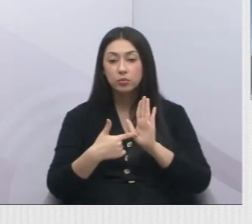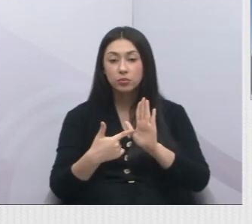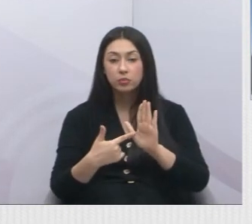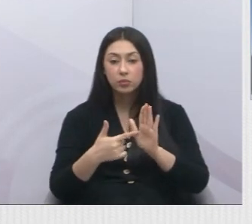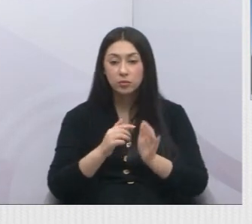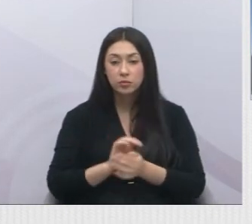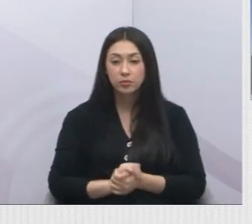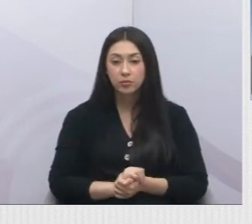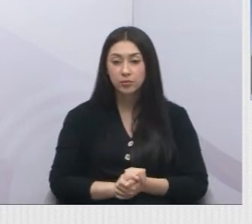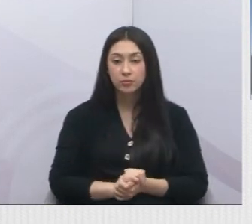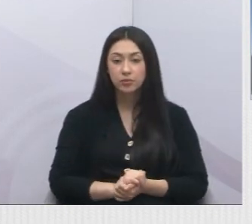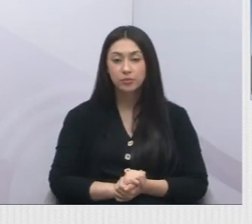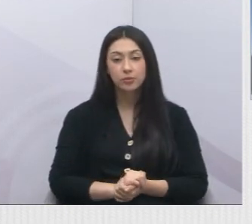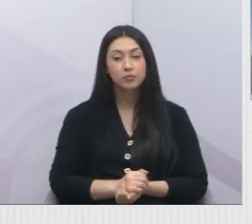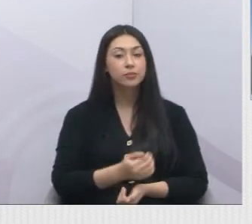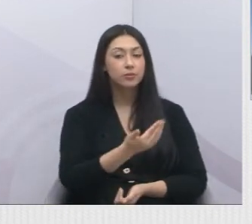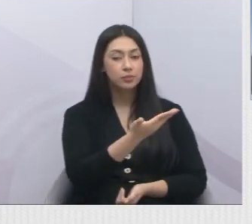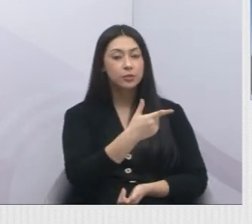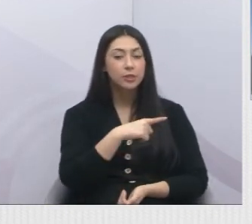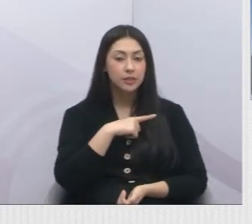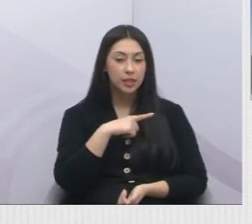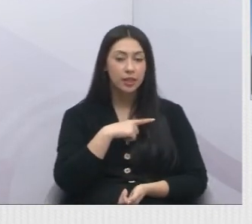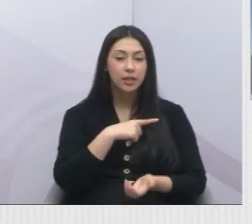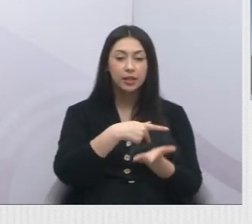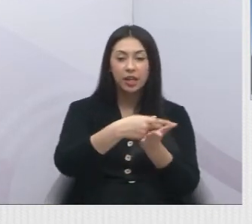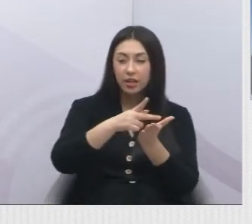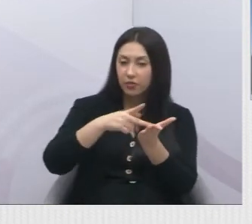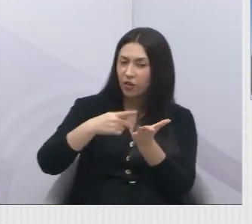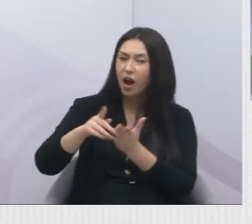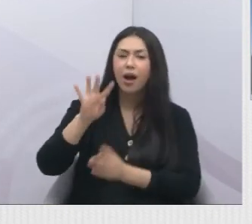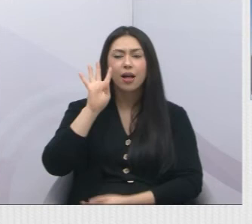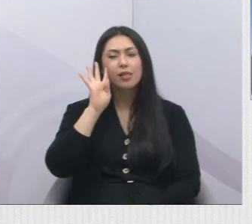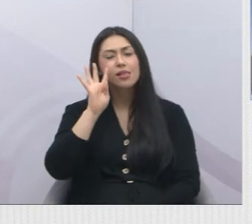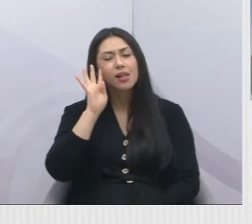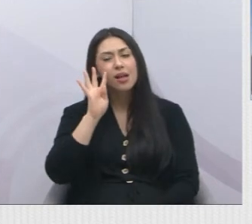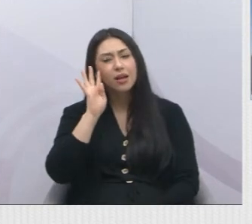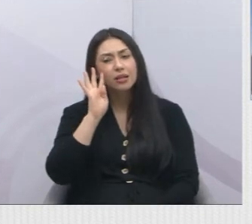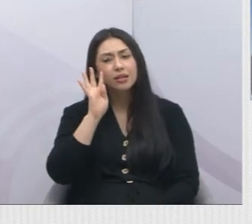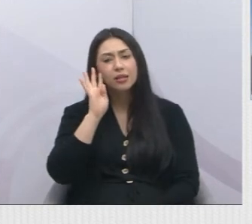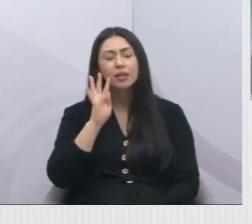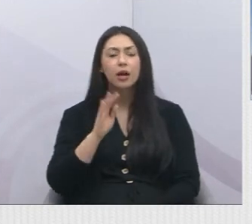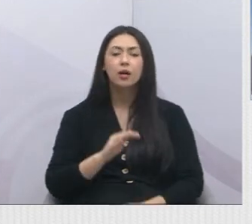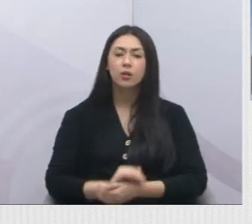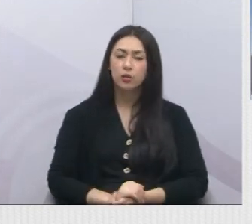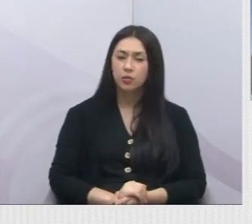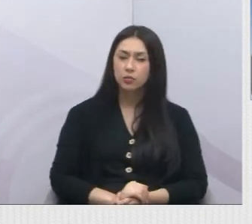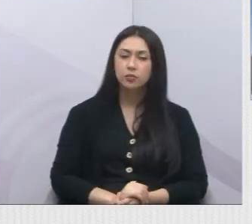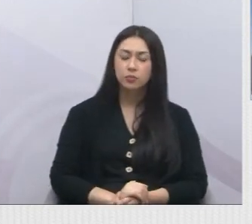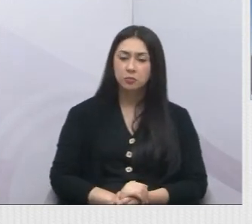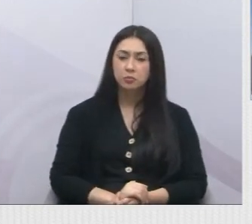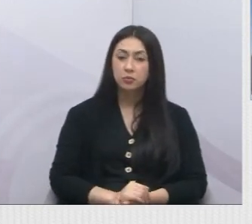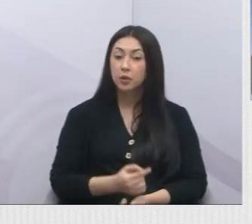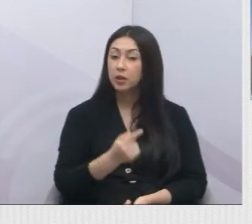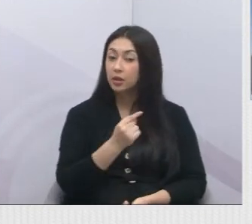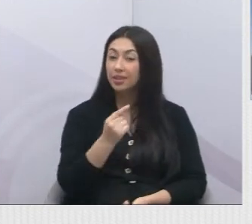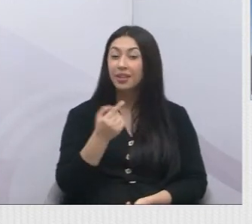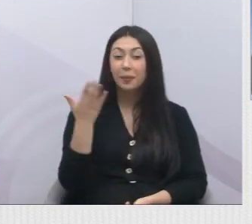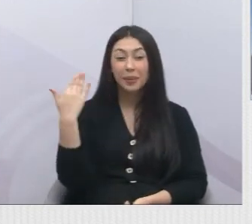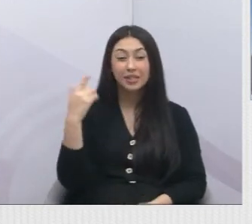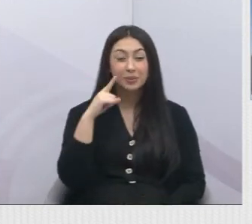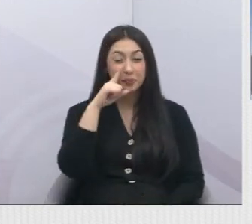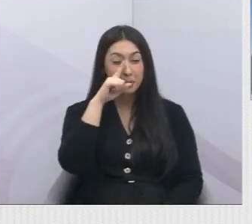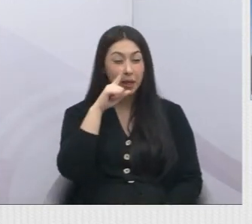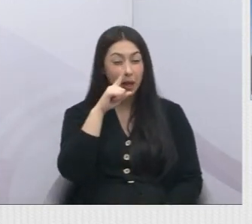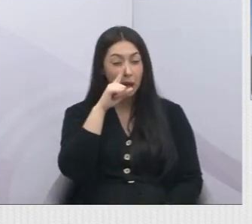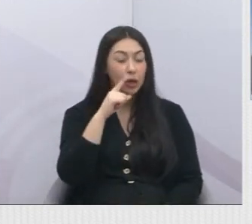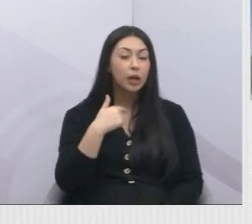Ali temos a faixa de pedestre, ficou bacana dos dois lados, para atender o munícipe, porque ali estava muito perigoso.